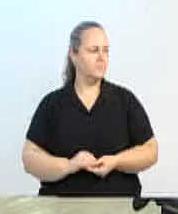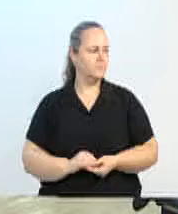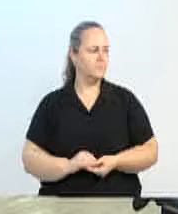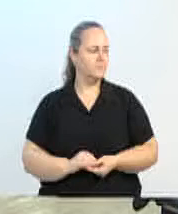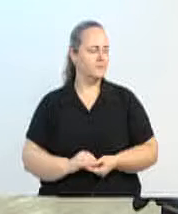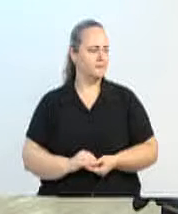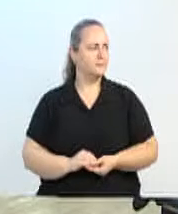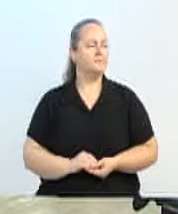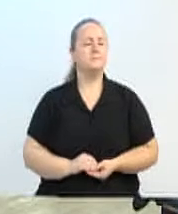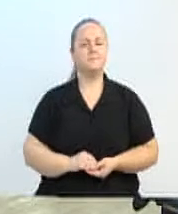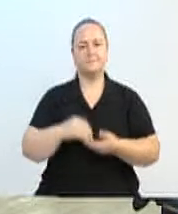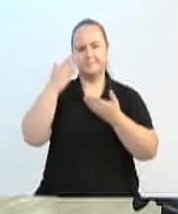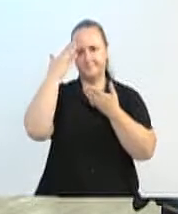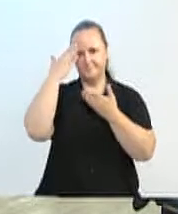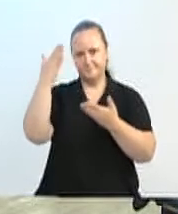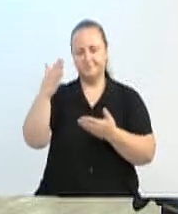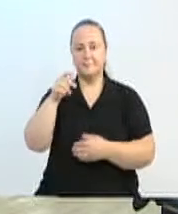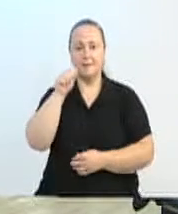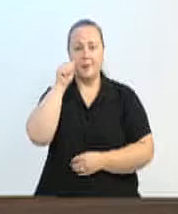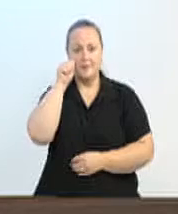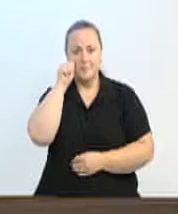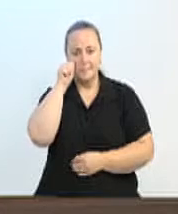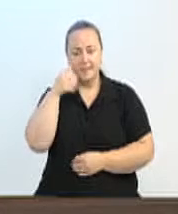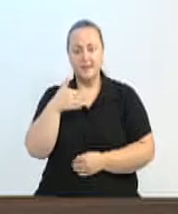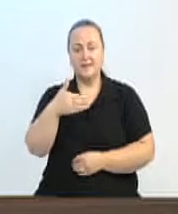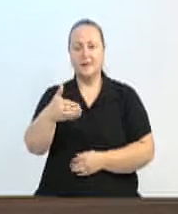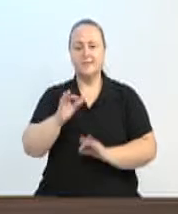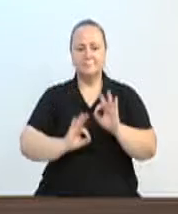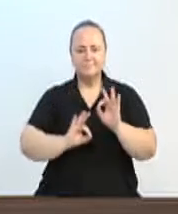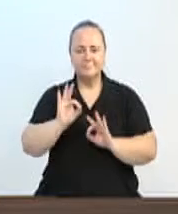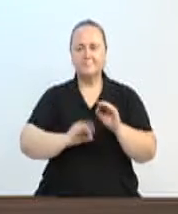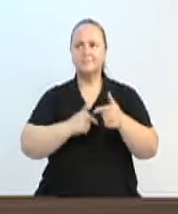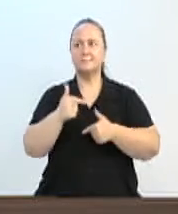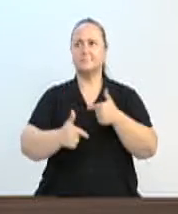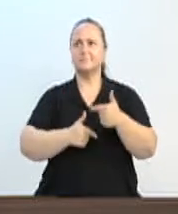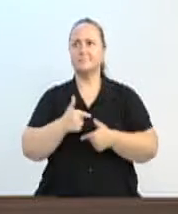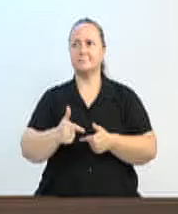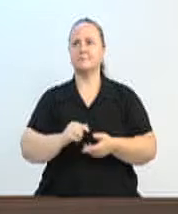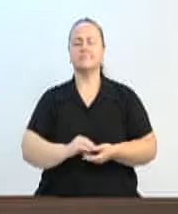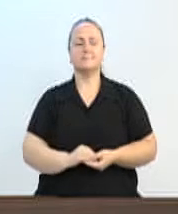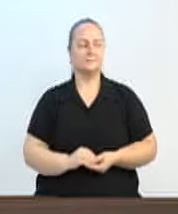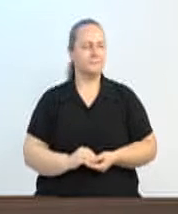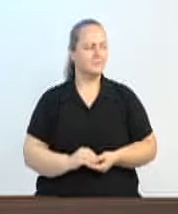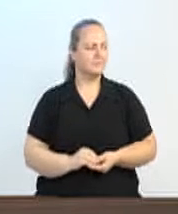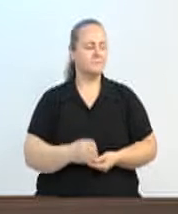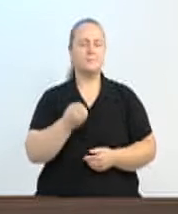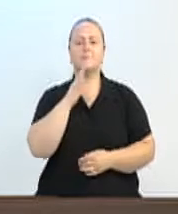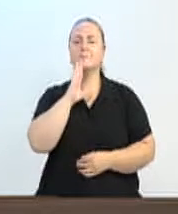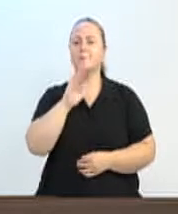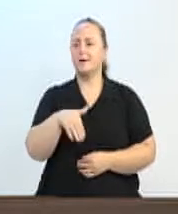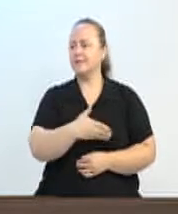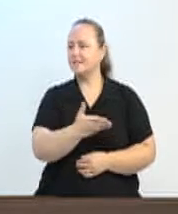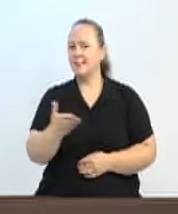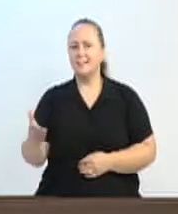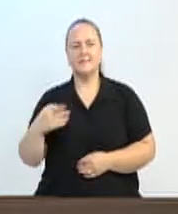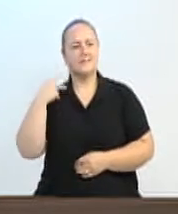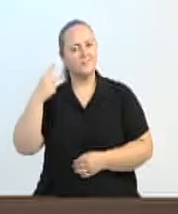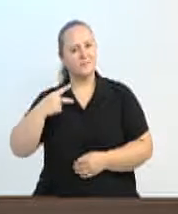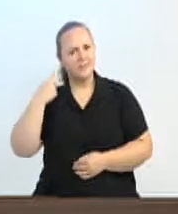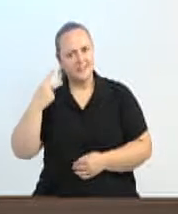é obrigada a vereador Almir que no momento quando os trabalhos boa tarde senhores vereadores